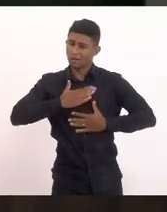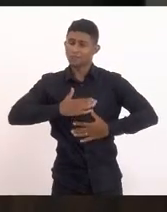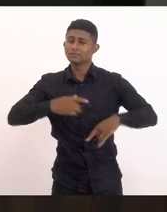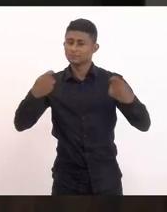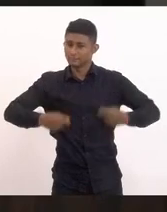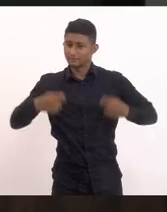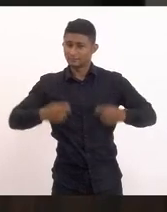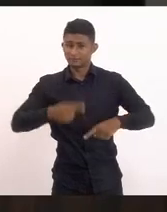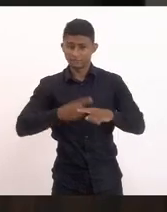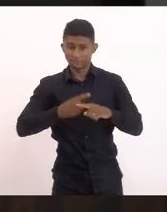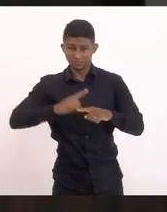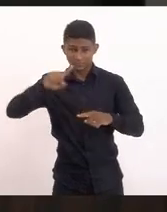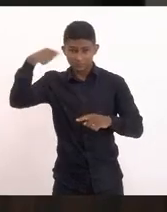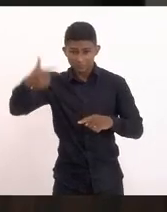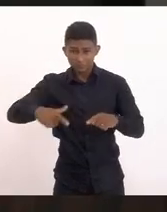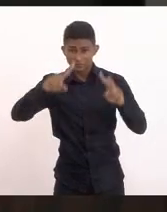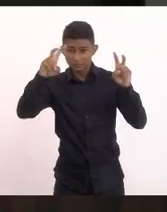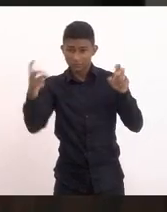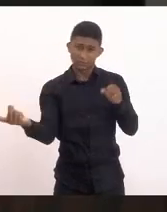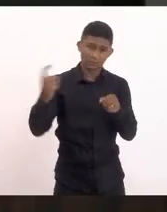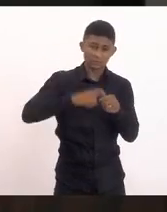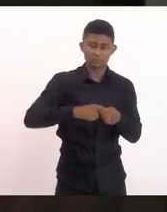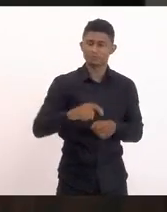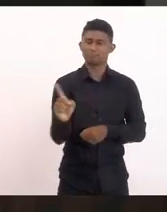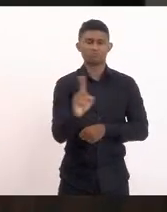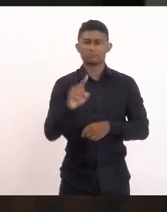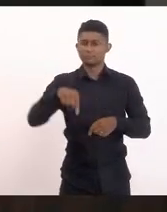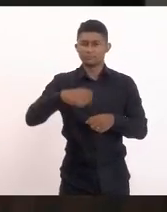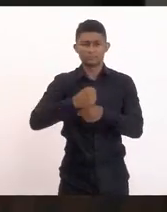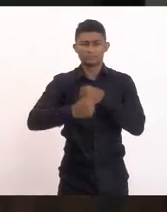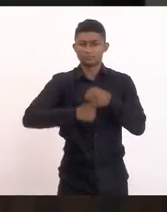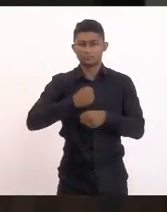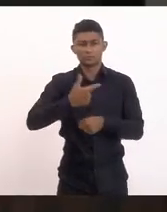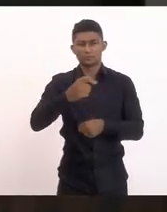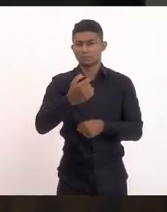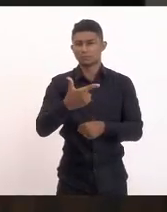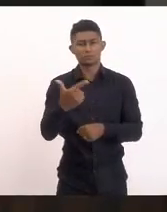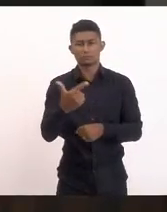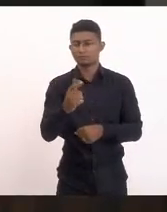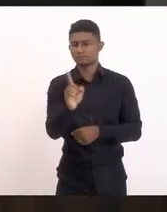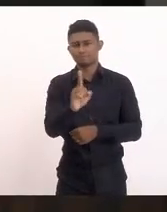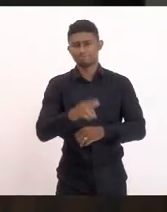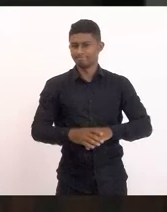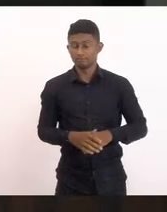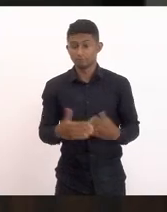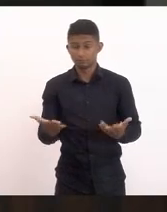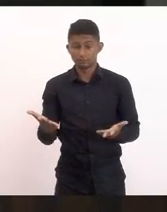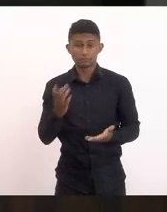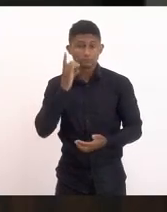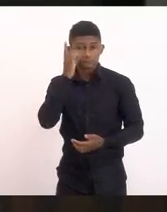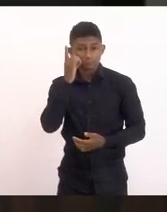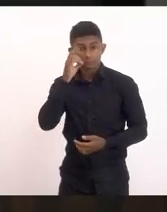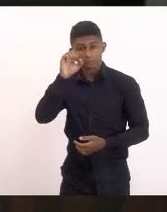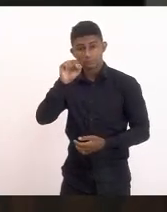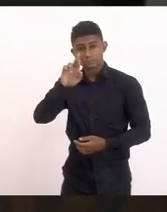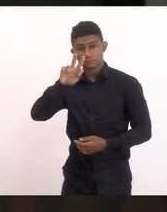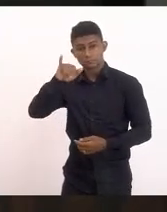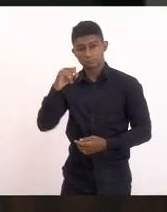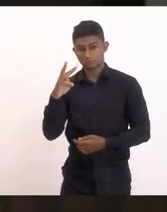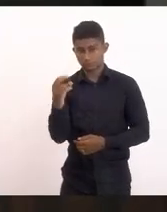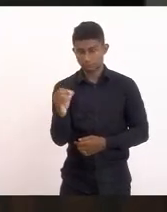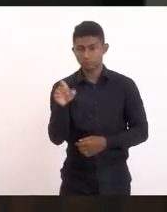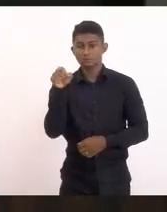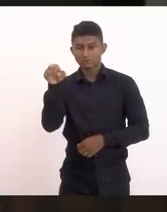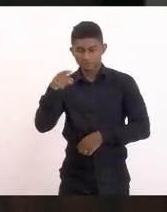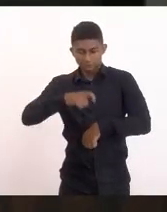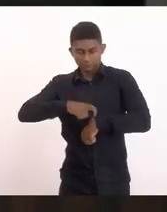tema não virá mais à pauta durante o ano de 22. Com a palavra, deputado doutor Serginho, cinco minutos. No quarto